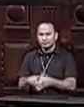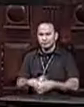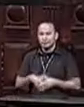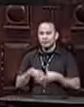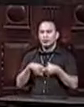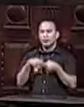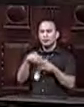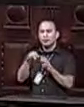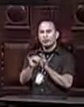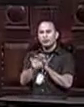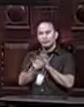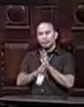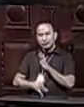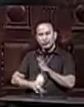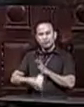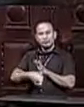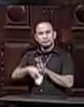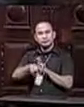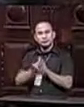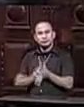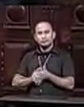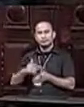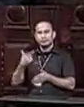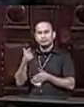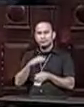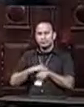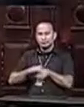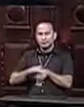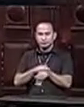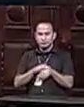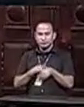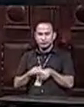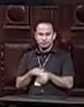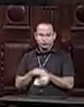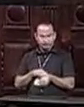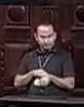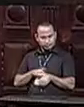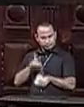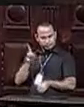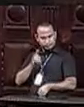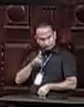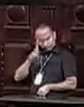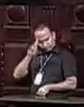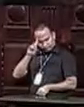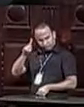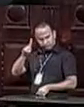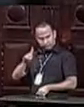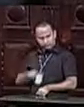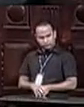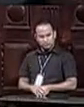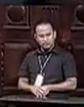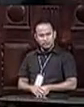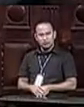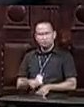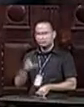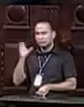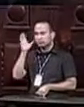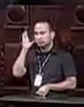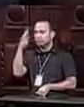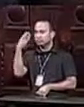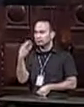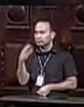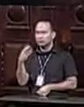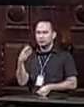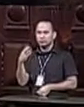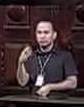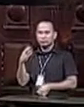padrão antidialógico, o padrão autoritário no seu processo de tomada de decisões, a